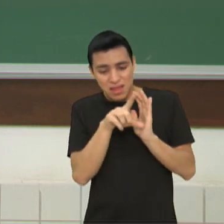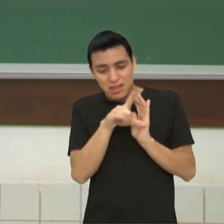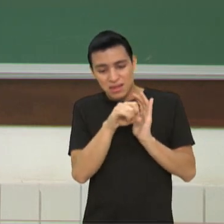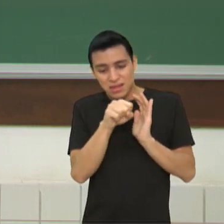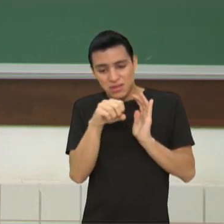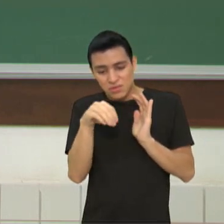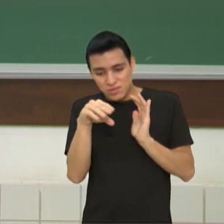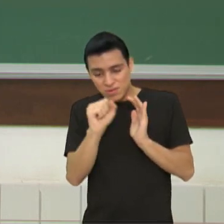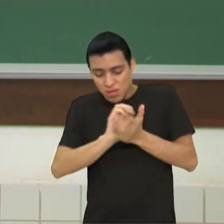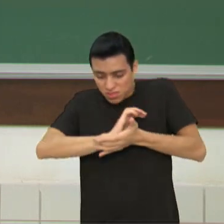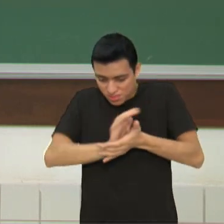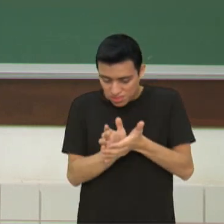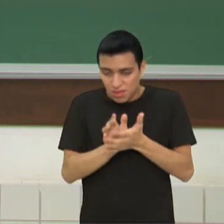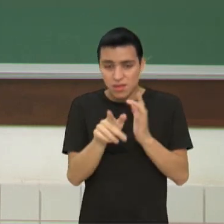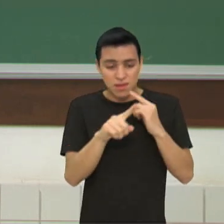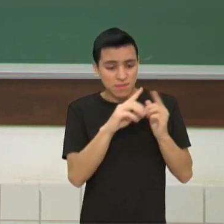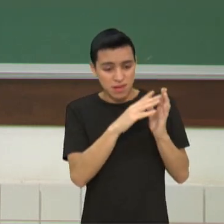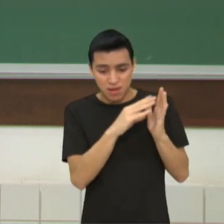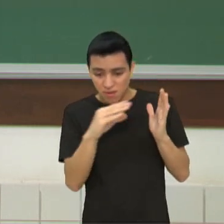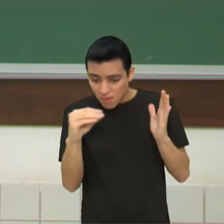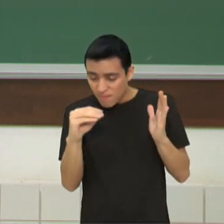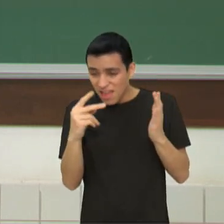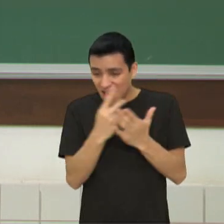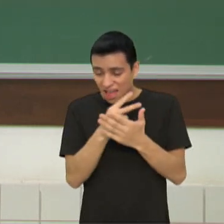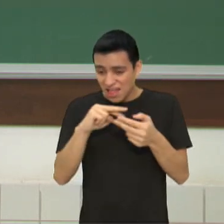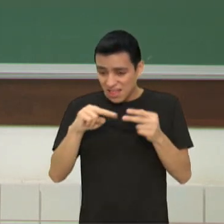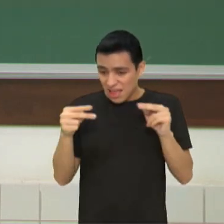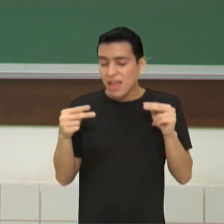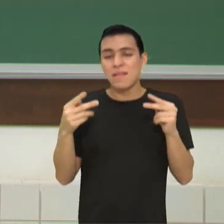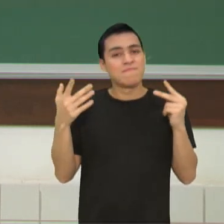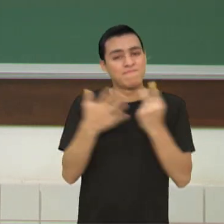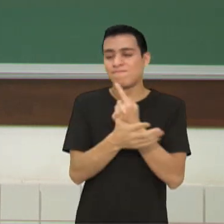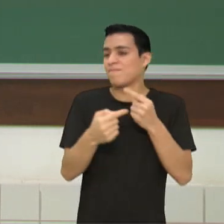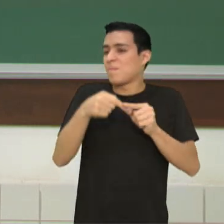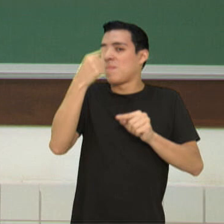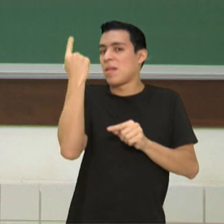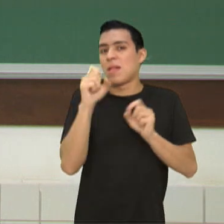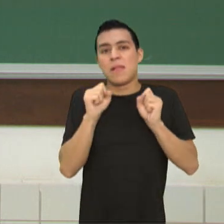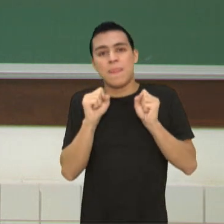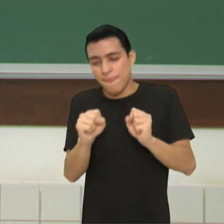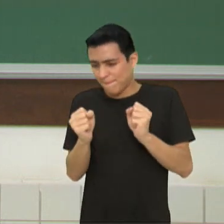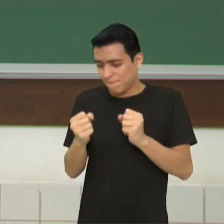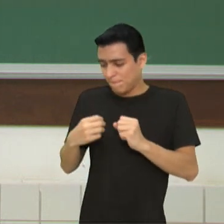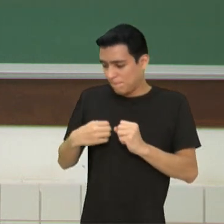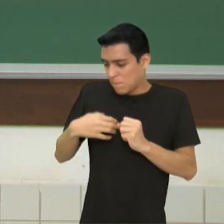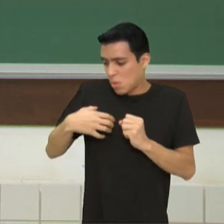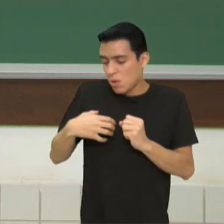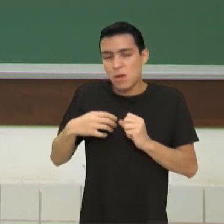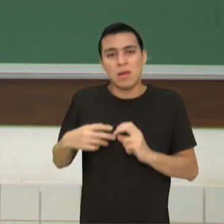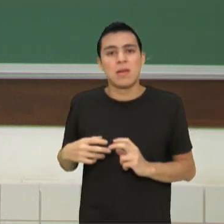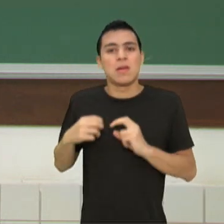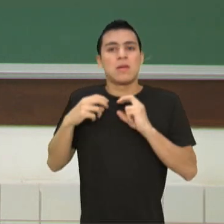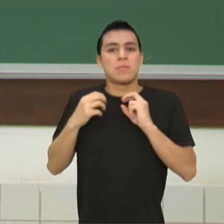célula. Porque uma cópia errada de DNA significa funcionamento errado. Pode levar a um tumor,